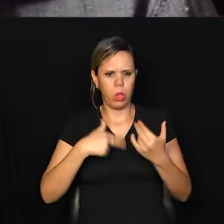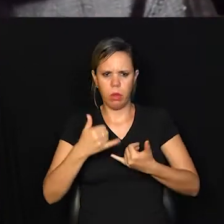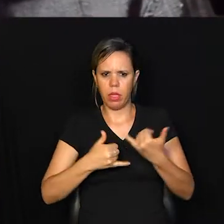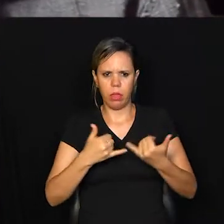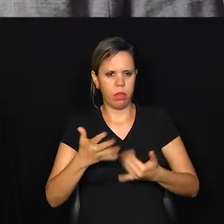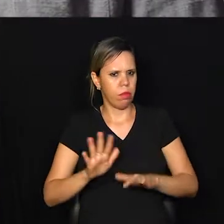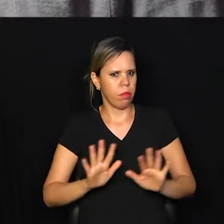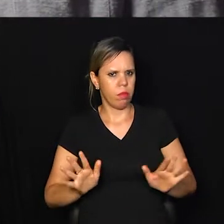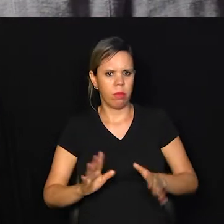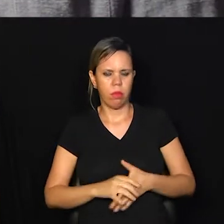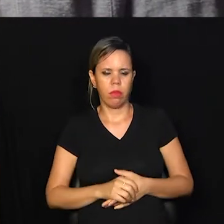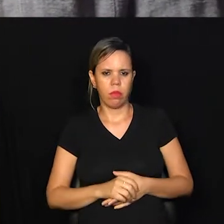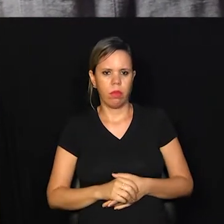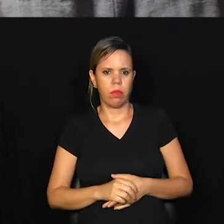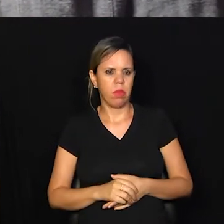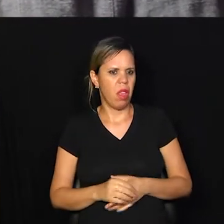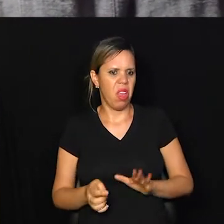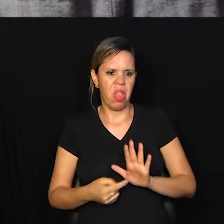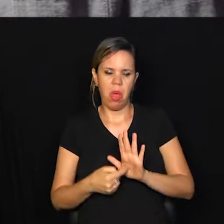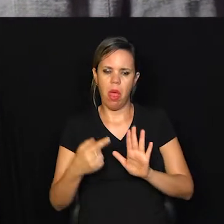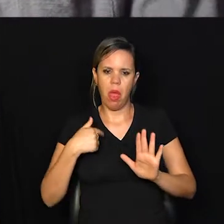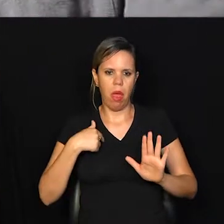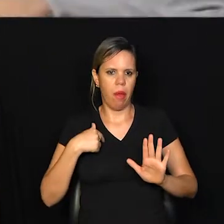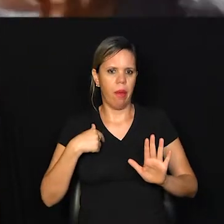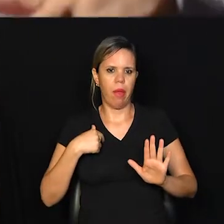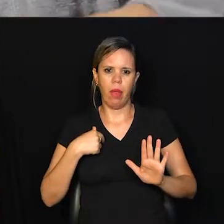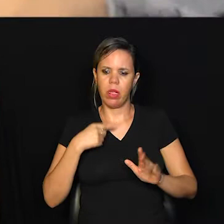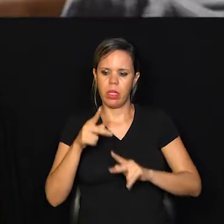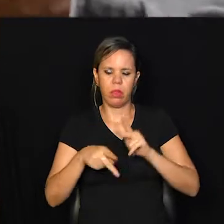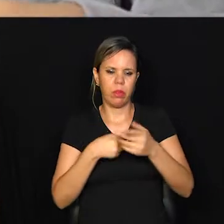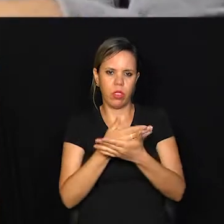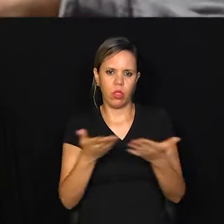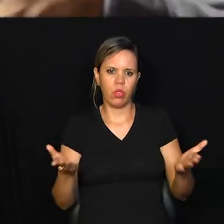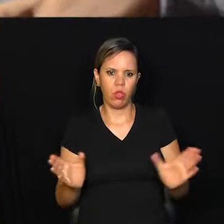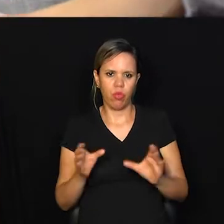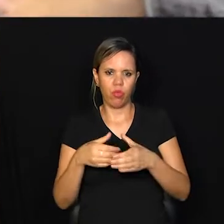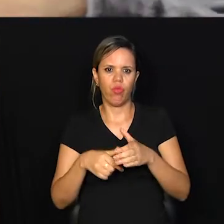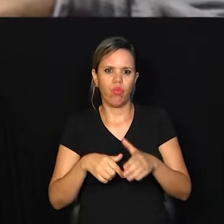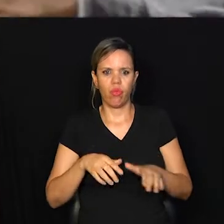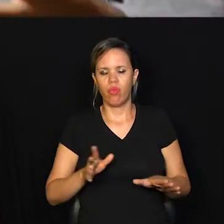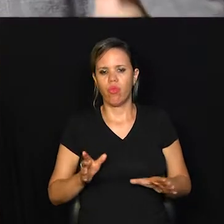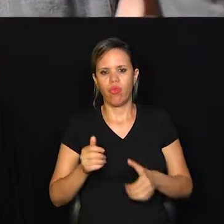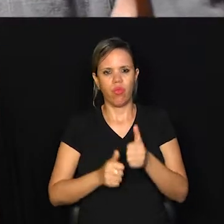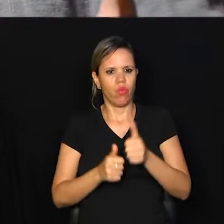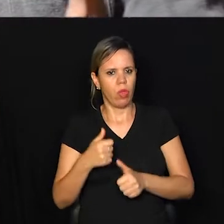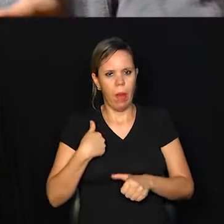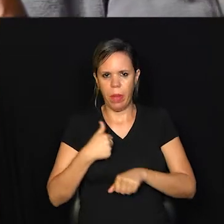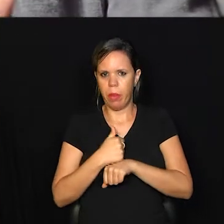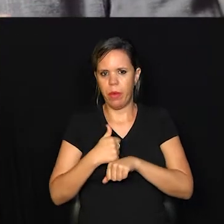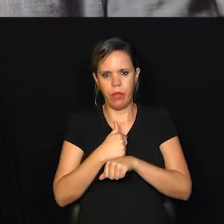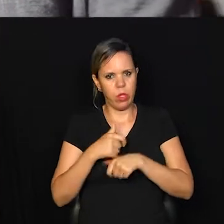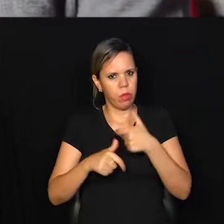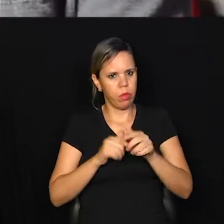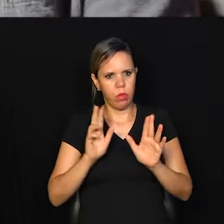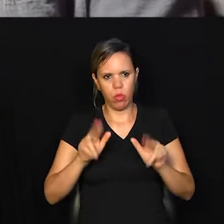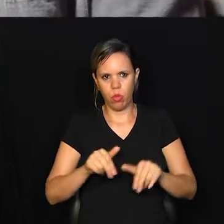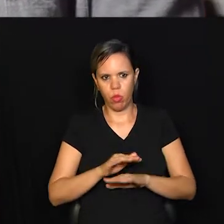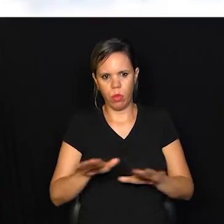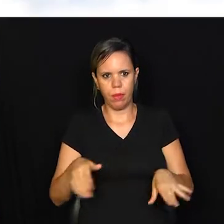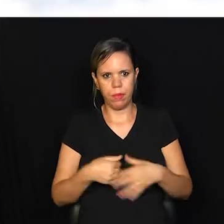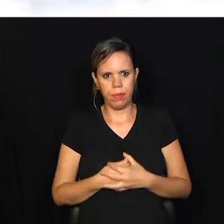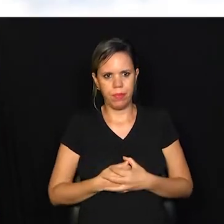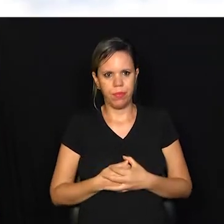com isso. Eu não ia me expor, não ia expor as pessoas, o clube, a minha profissão, meu trabalho, não ia expor